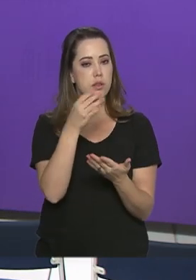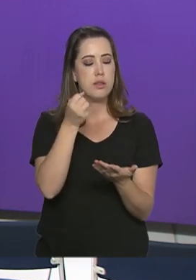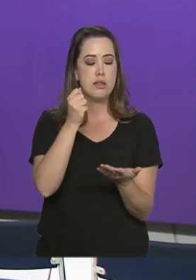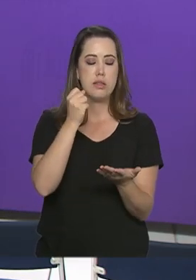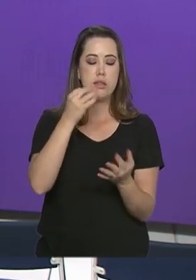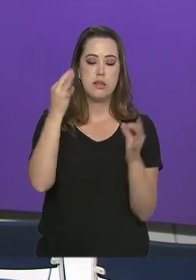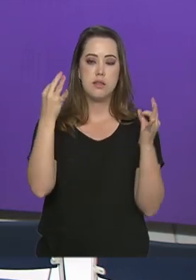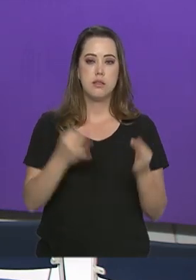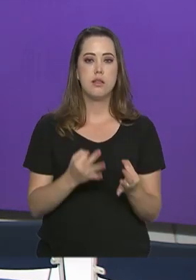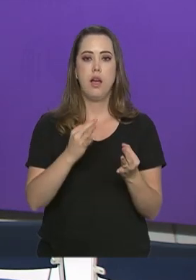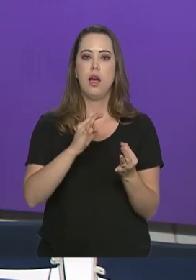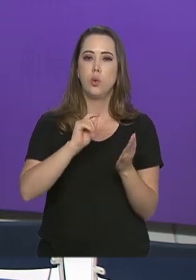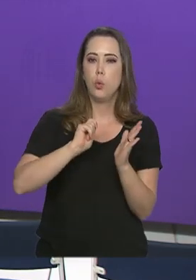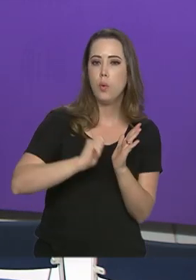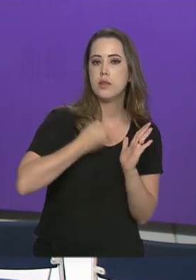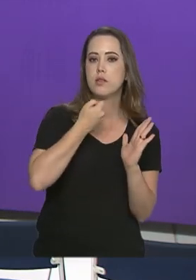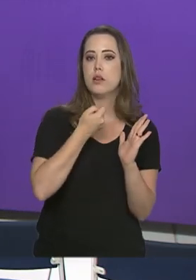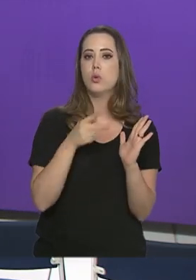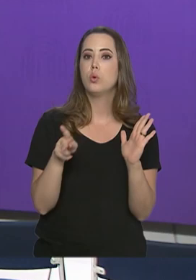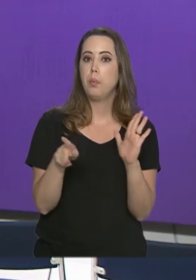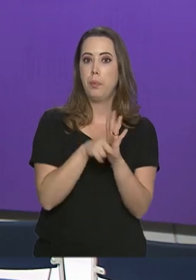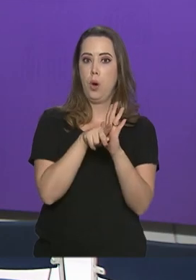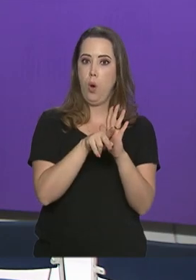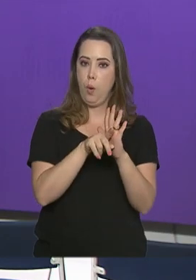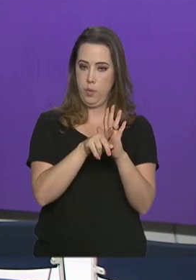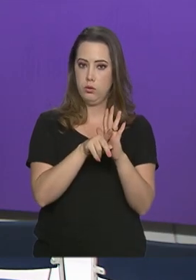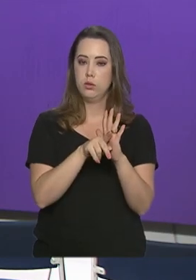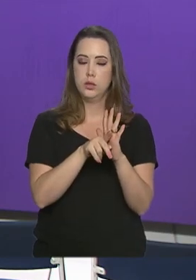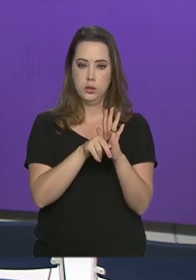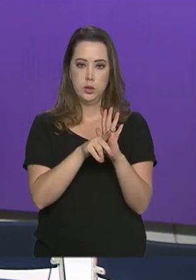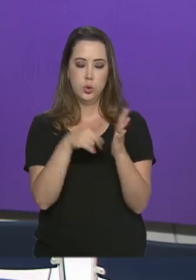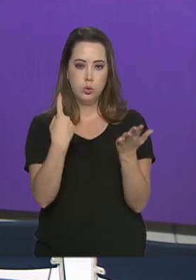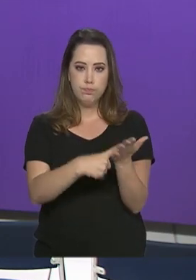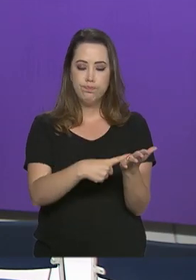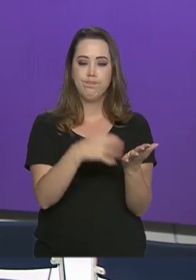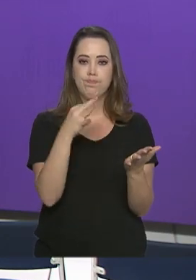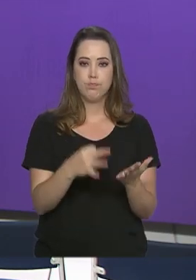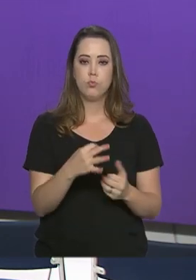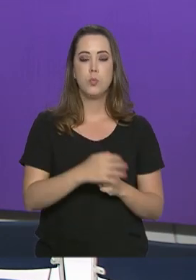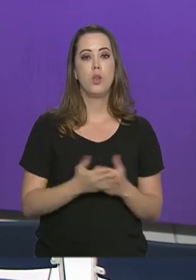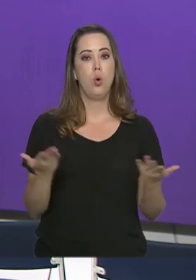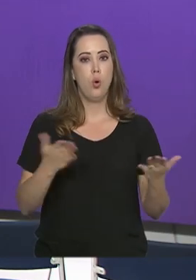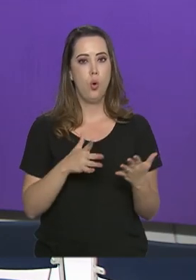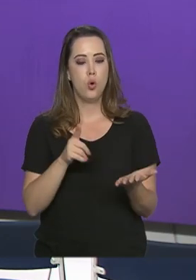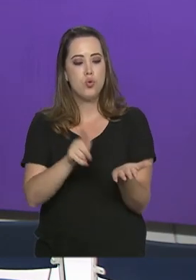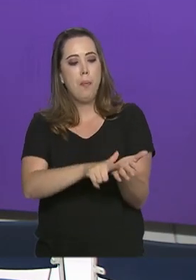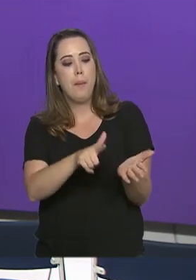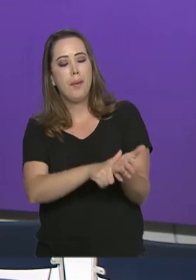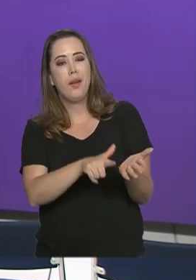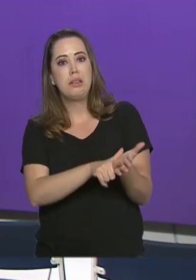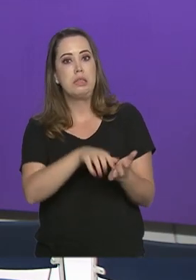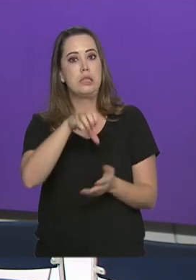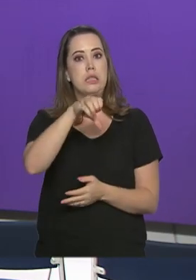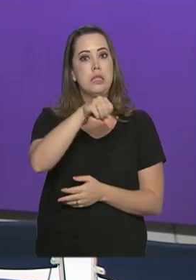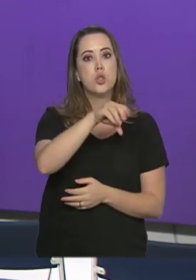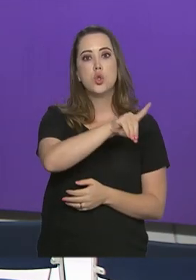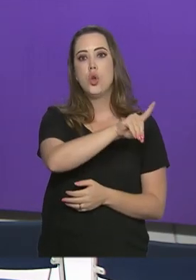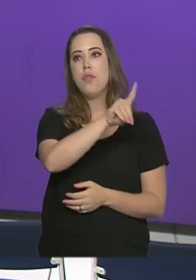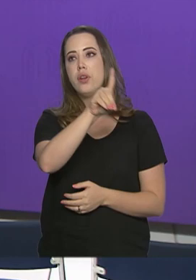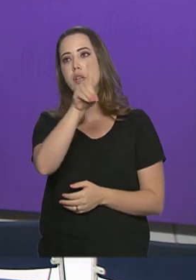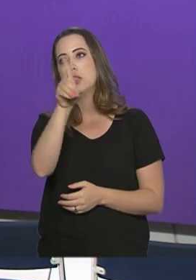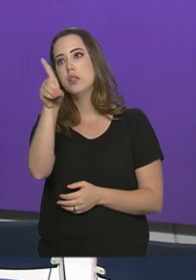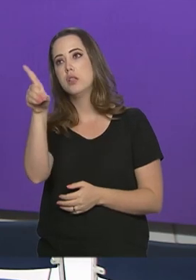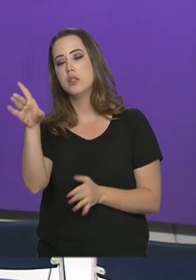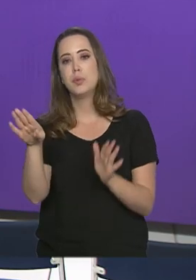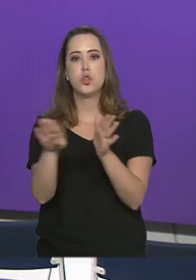assinatura com certificação digital. De acordo com o MEC, hoje o diploma físico leva cerca de 90 dias para